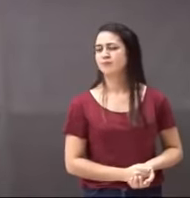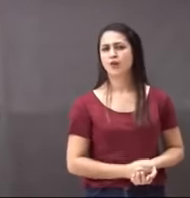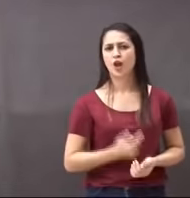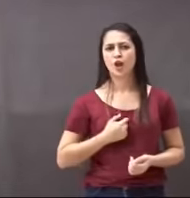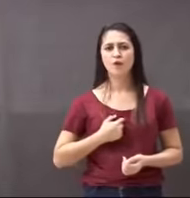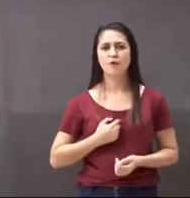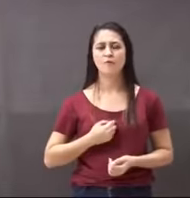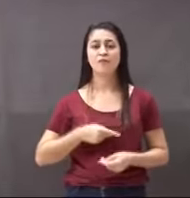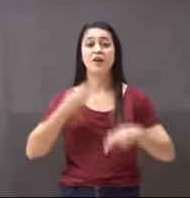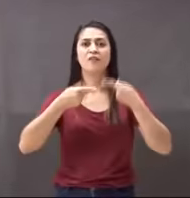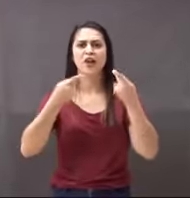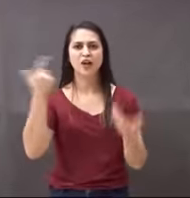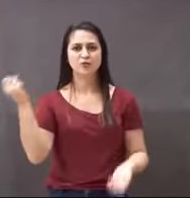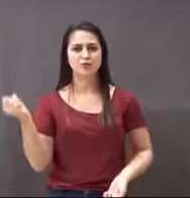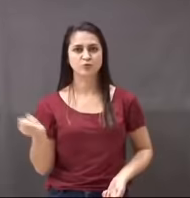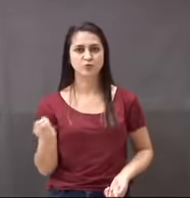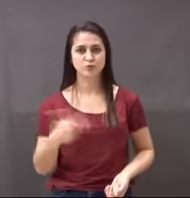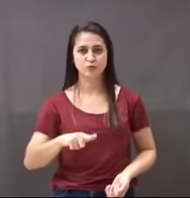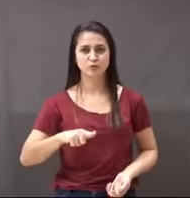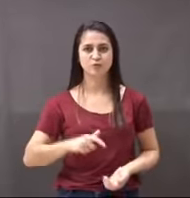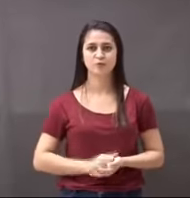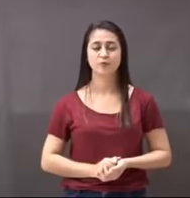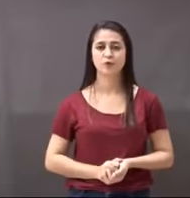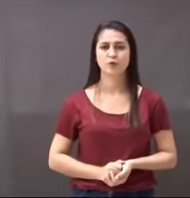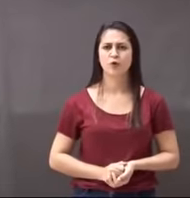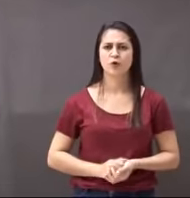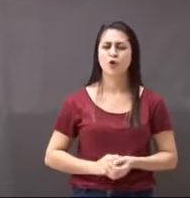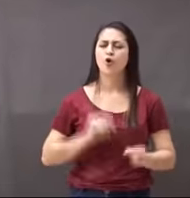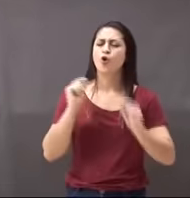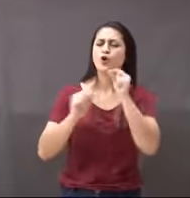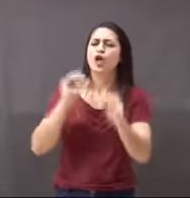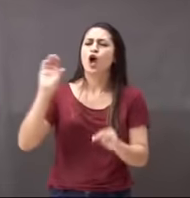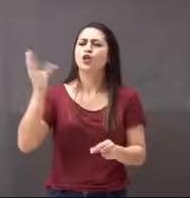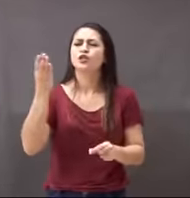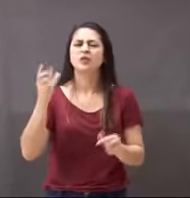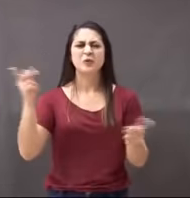Eu vou repetir. O que deu errado ontem,